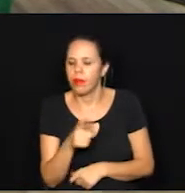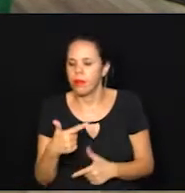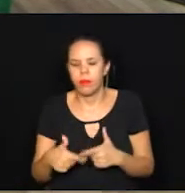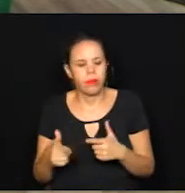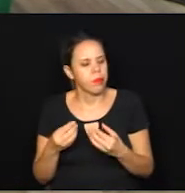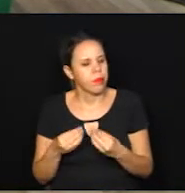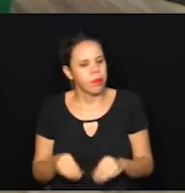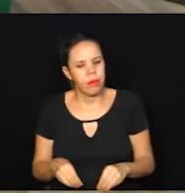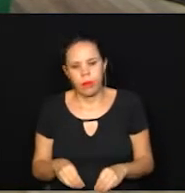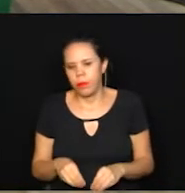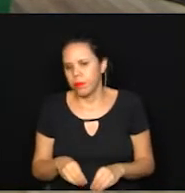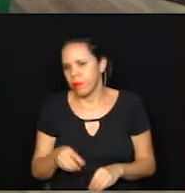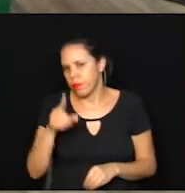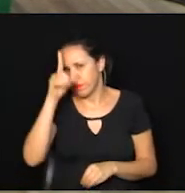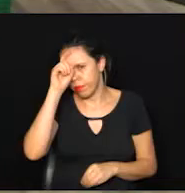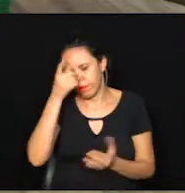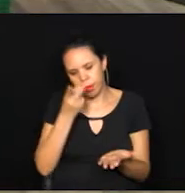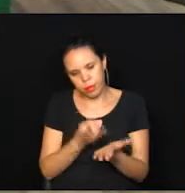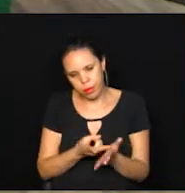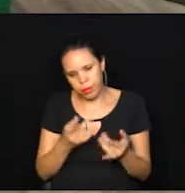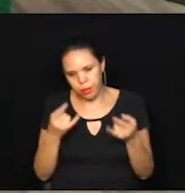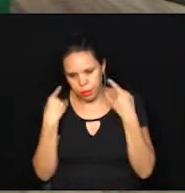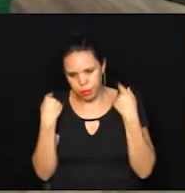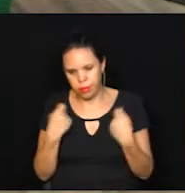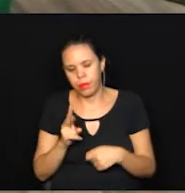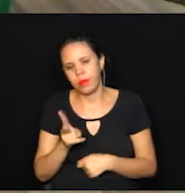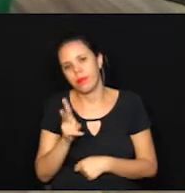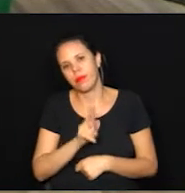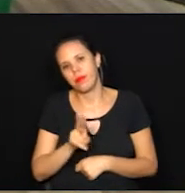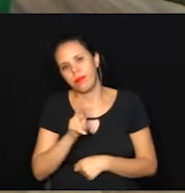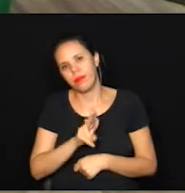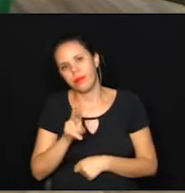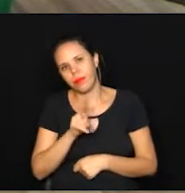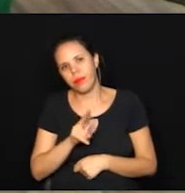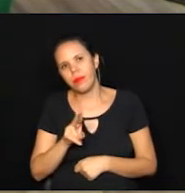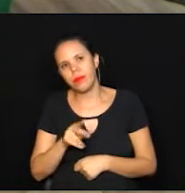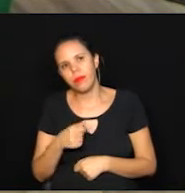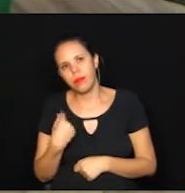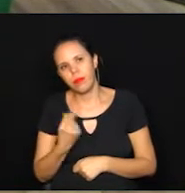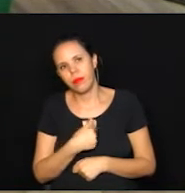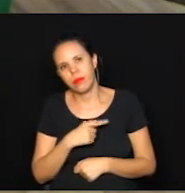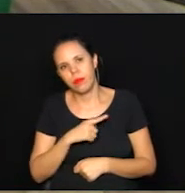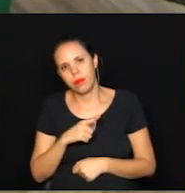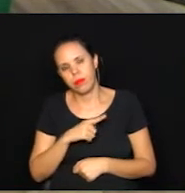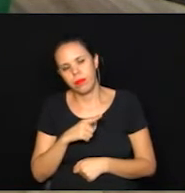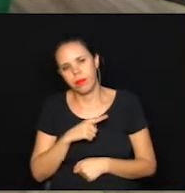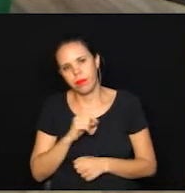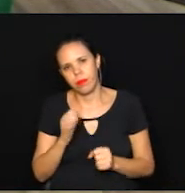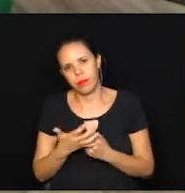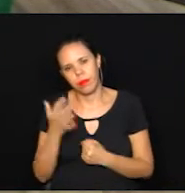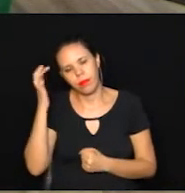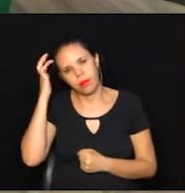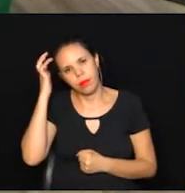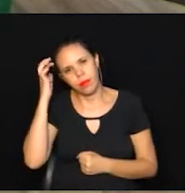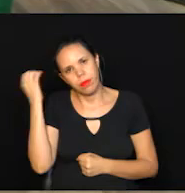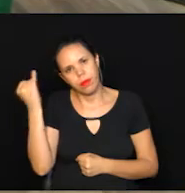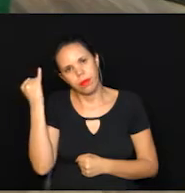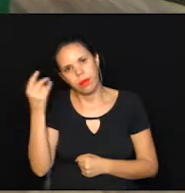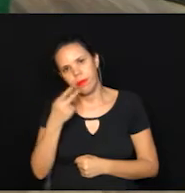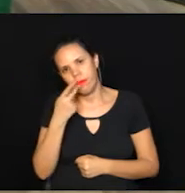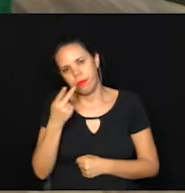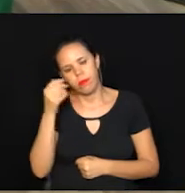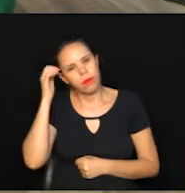seja hospitalizado. Mas a máscara você vai continuar utilizando enquanto nós estivermos nesta pandemia. Importante